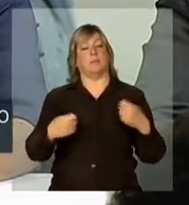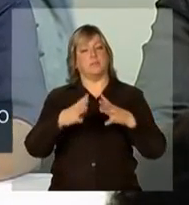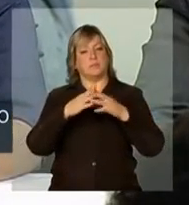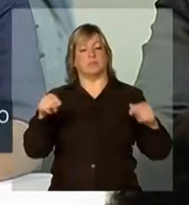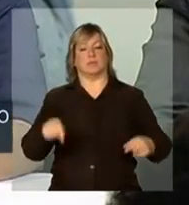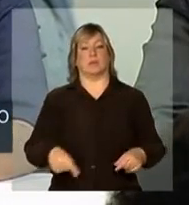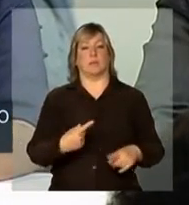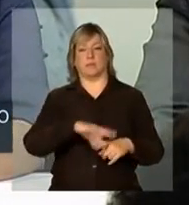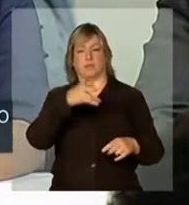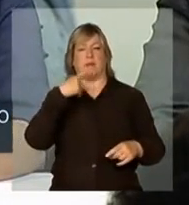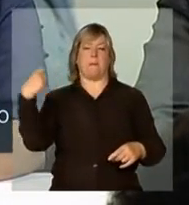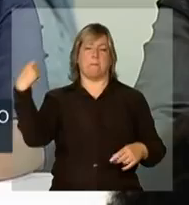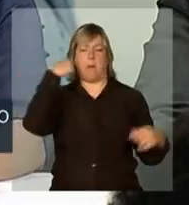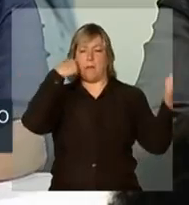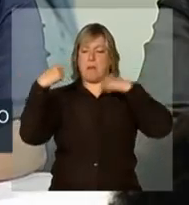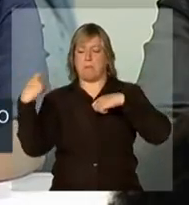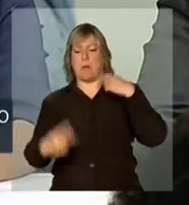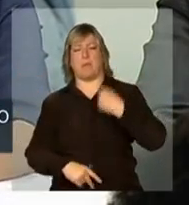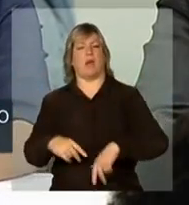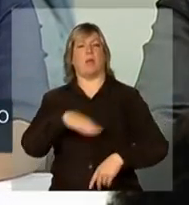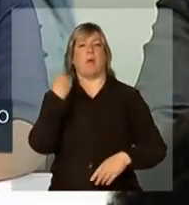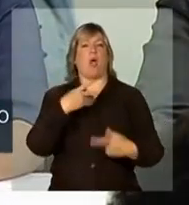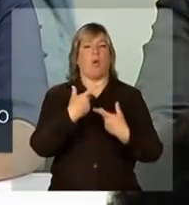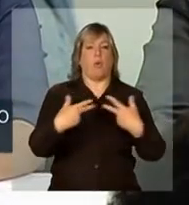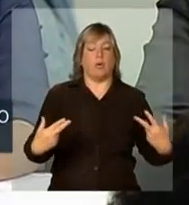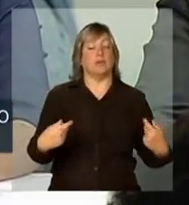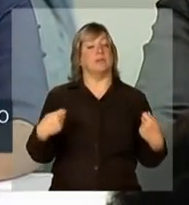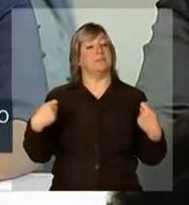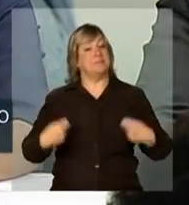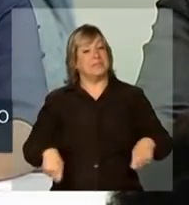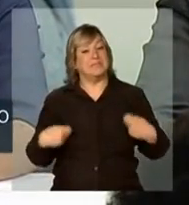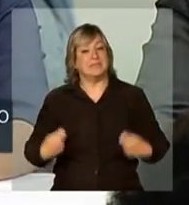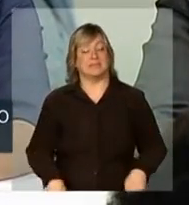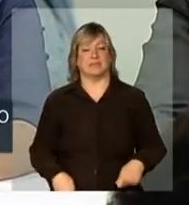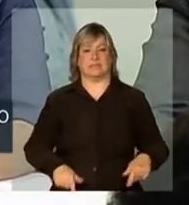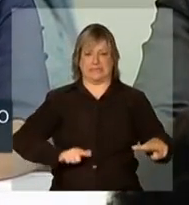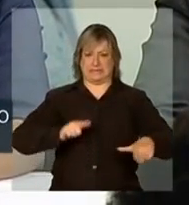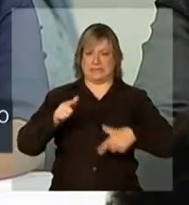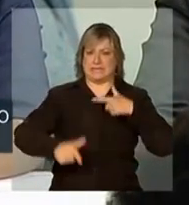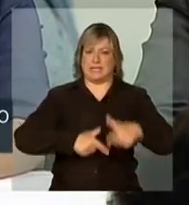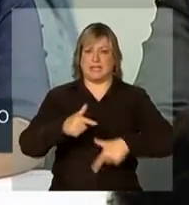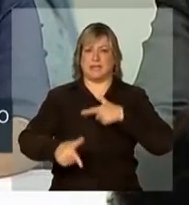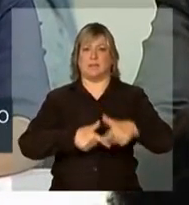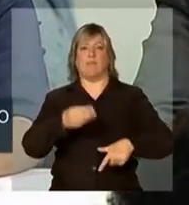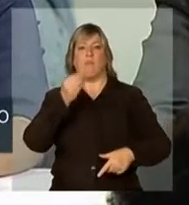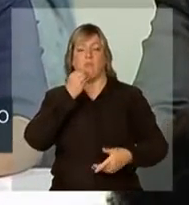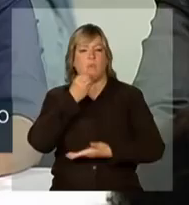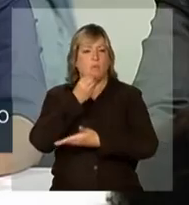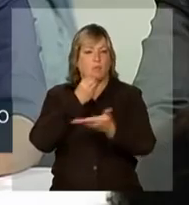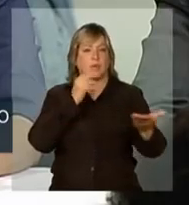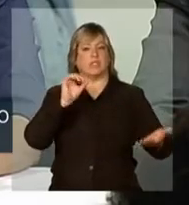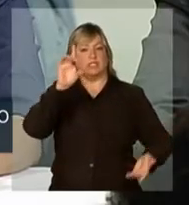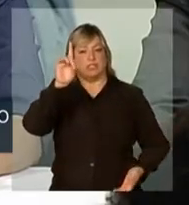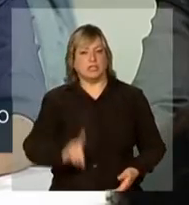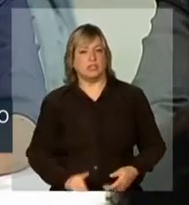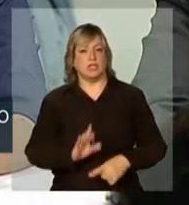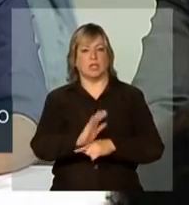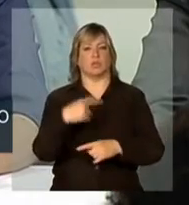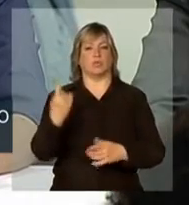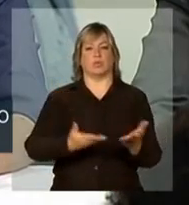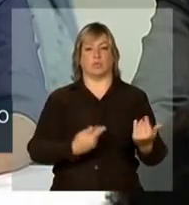violência física, eh depende de ações concretas de ampliação da das oportunidades e dos direitos paraas